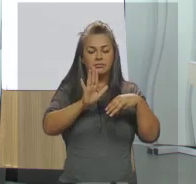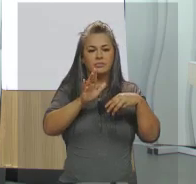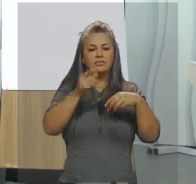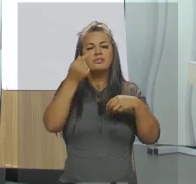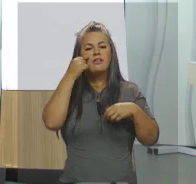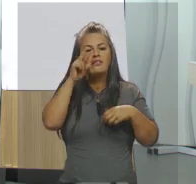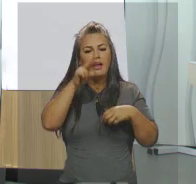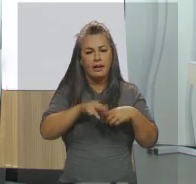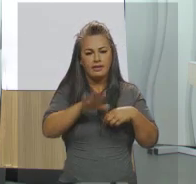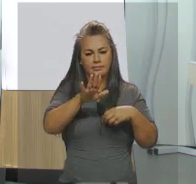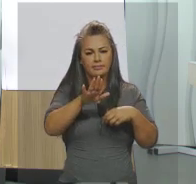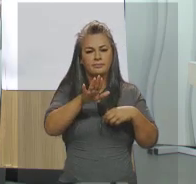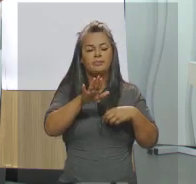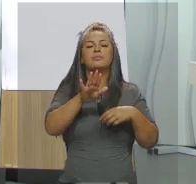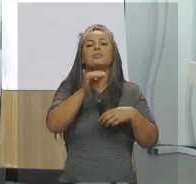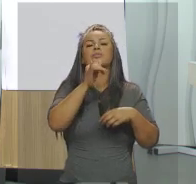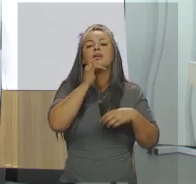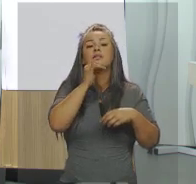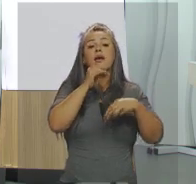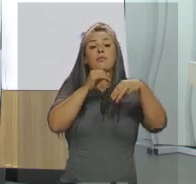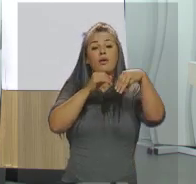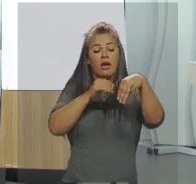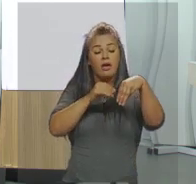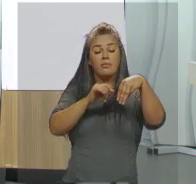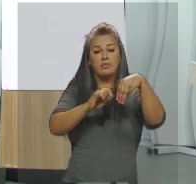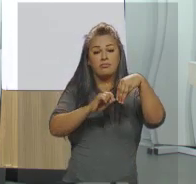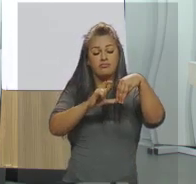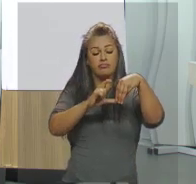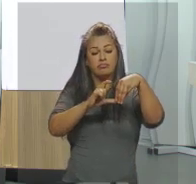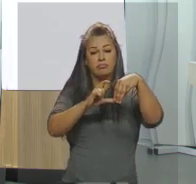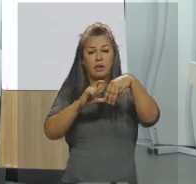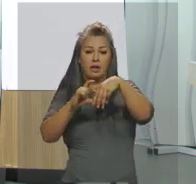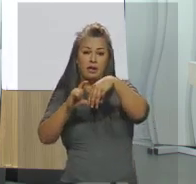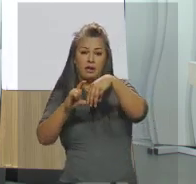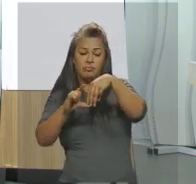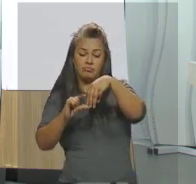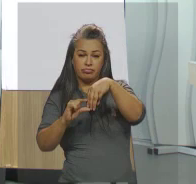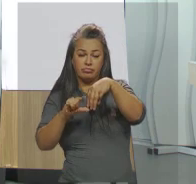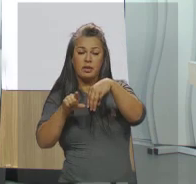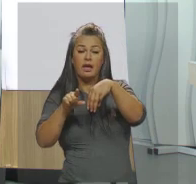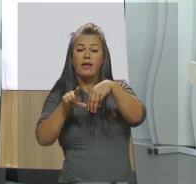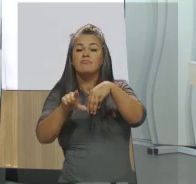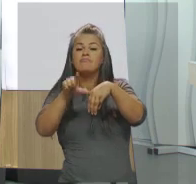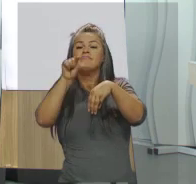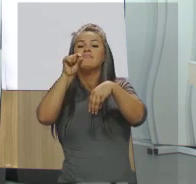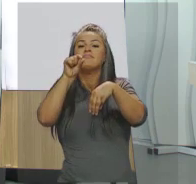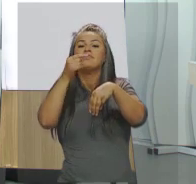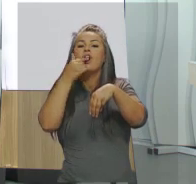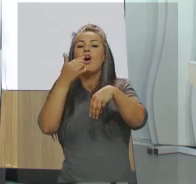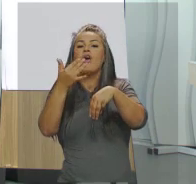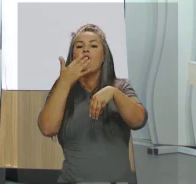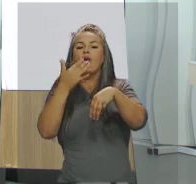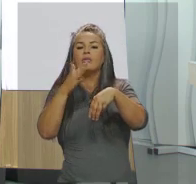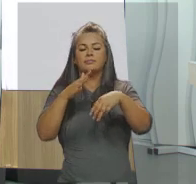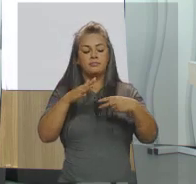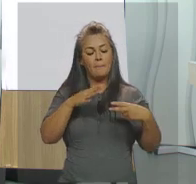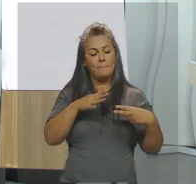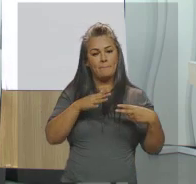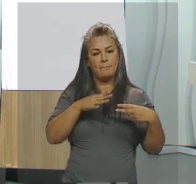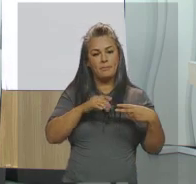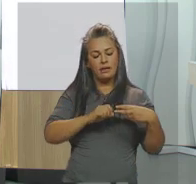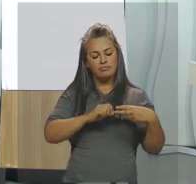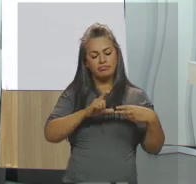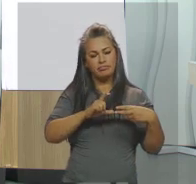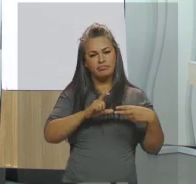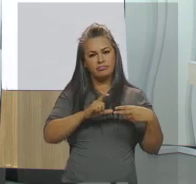Mzinho determinam a cor, se é preto ou se é marrom. Pzão vai fazer com que essa cor manifeste, Pzinho